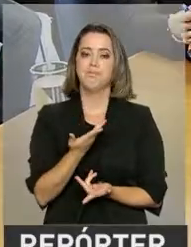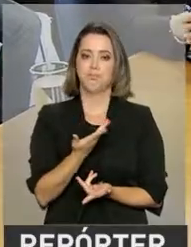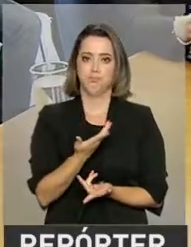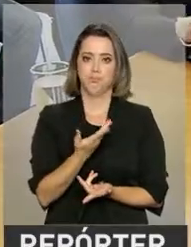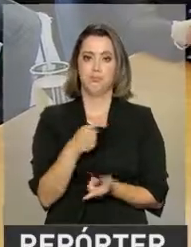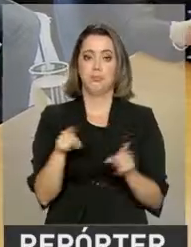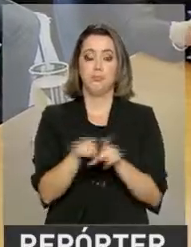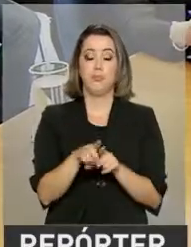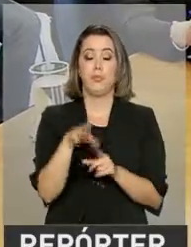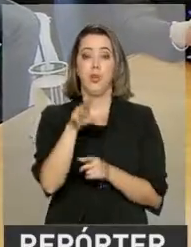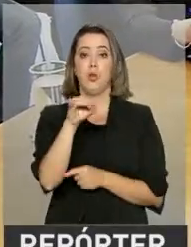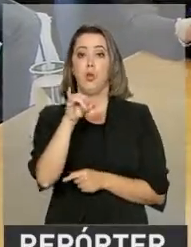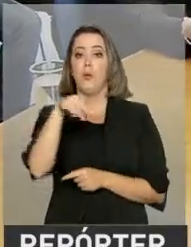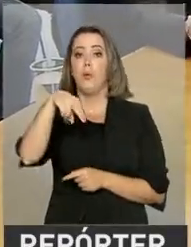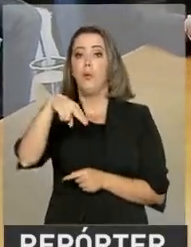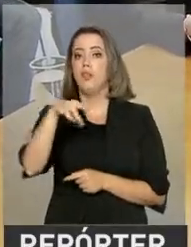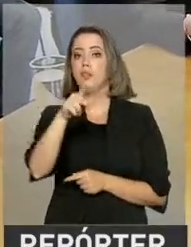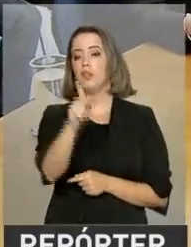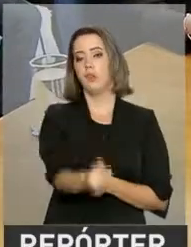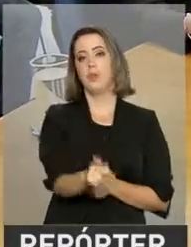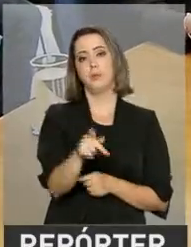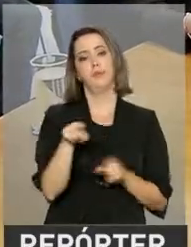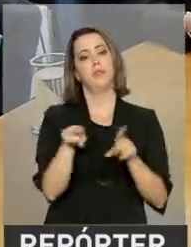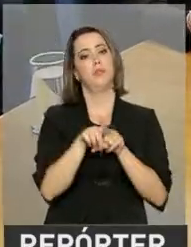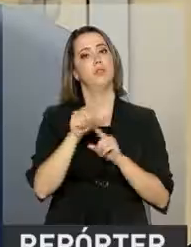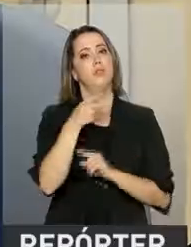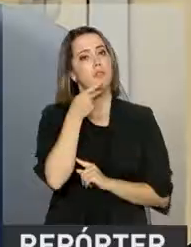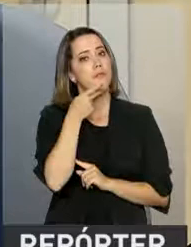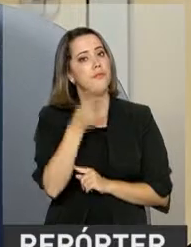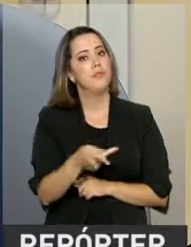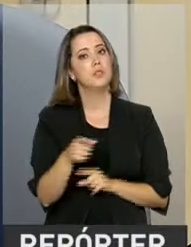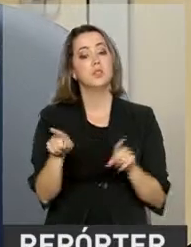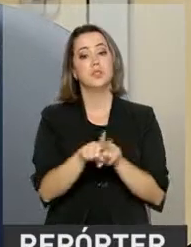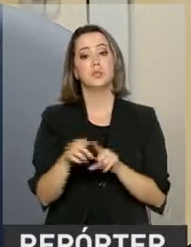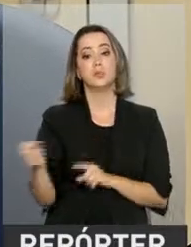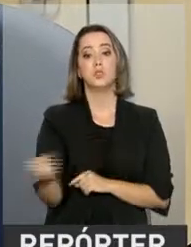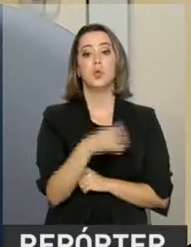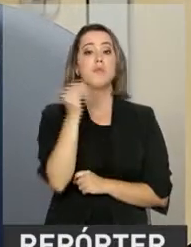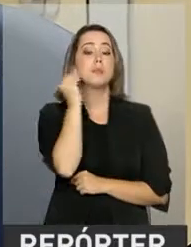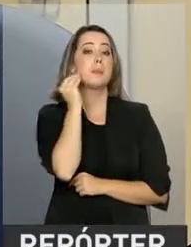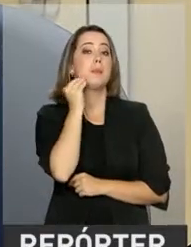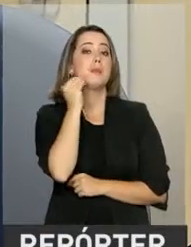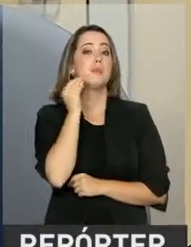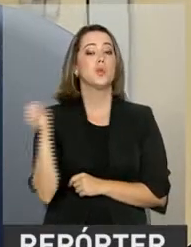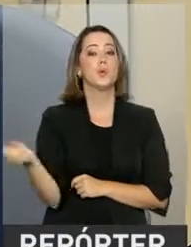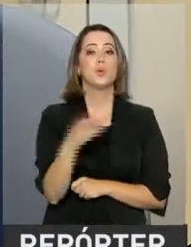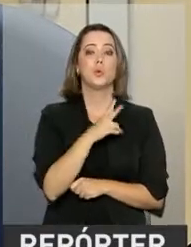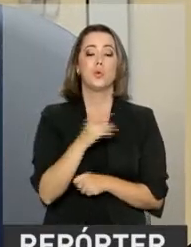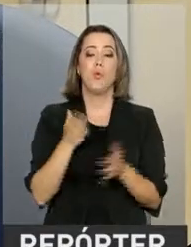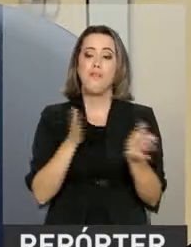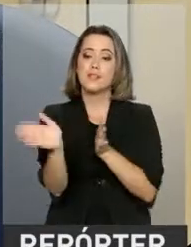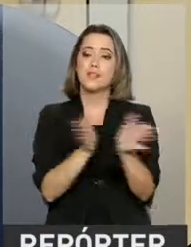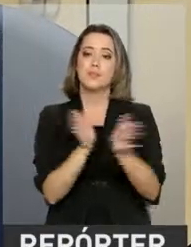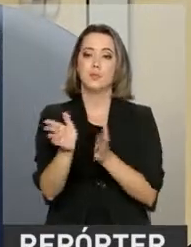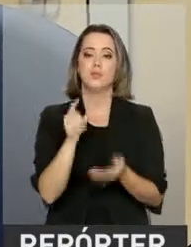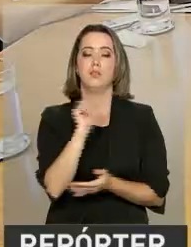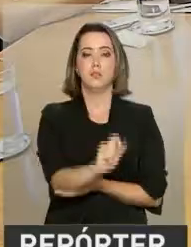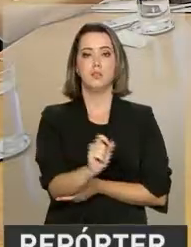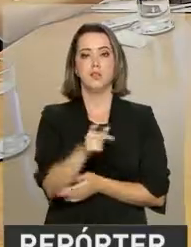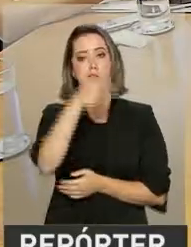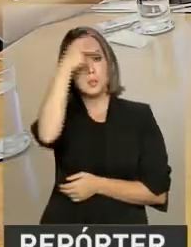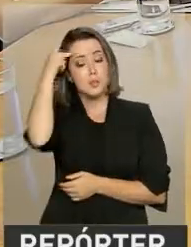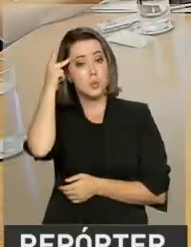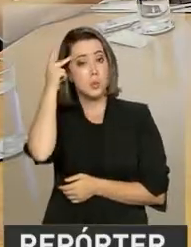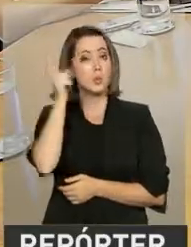de estudos e pesquisas educacionais anísio teixeira também vai testar um novo recurso de acessibilidade para atender